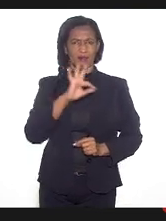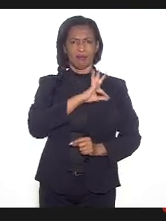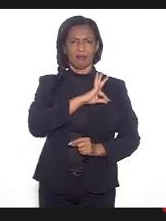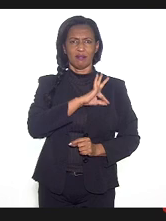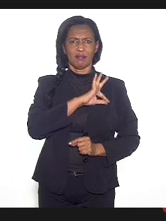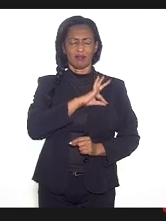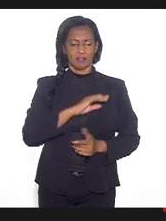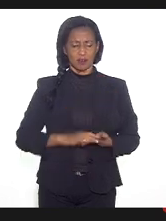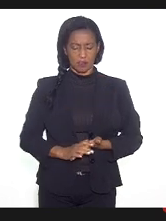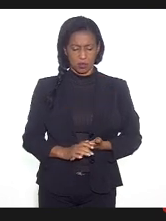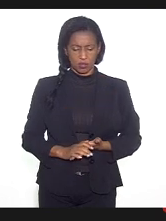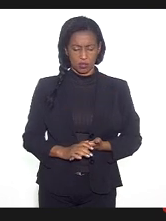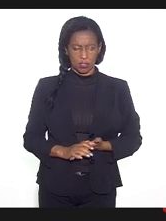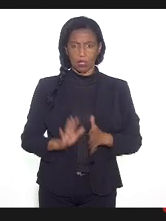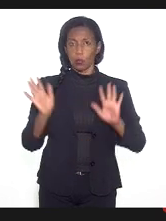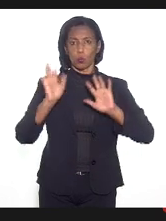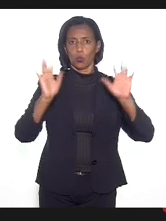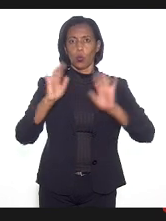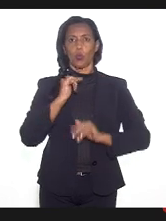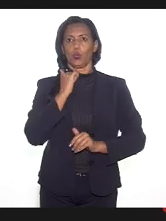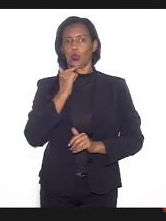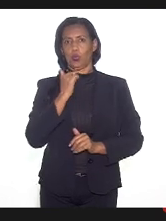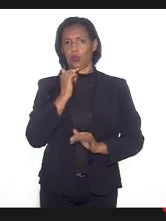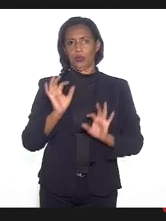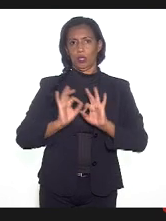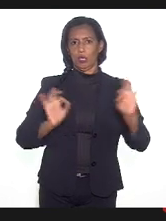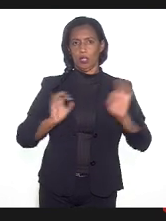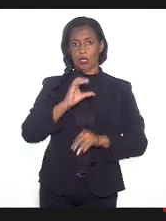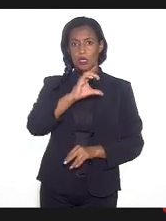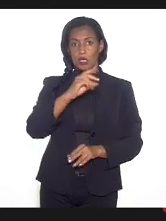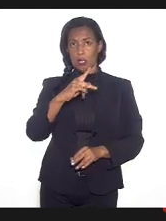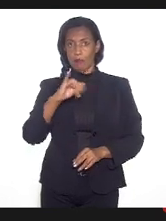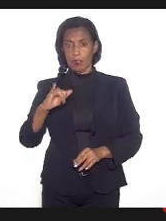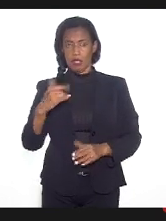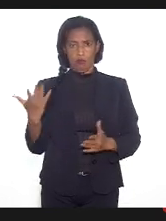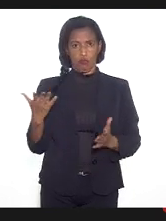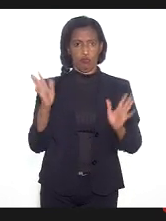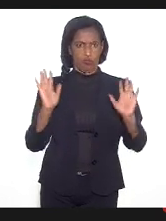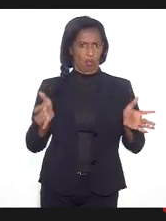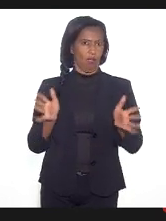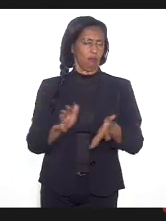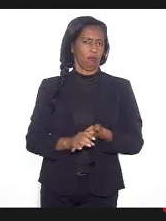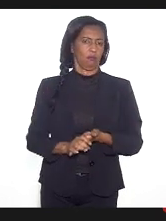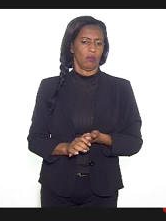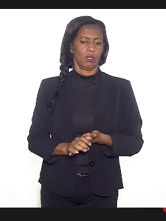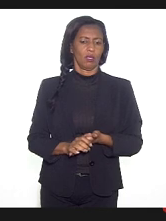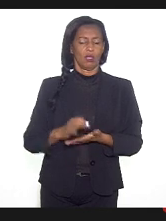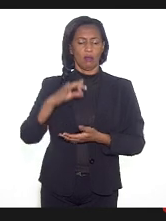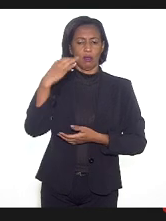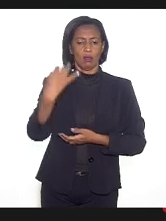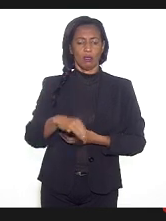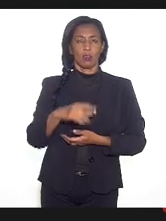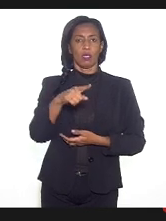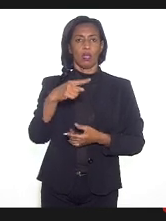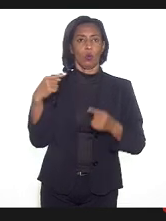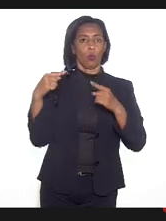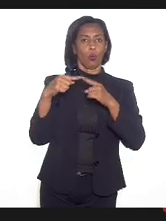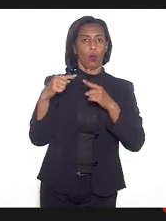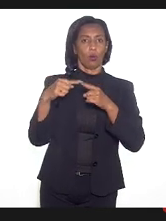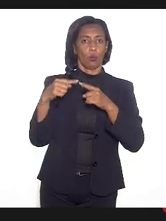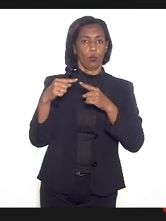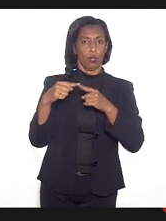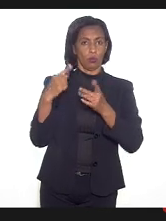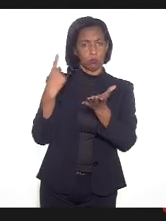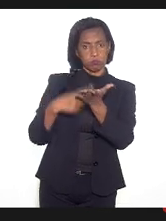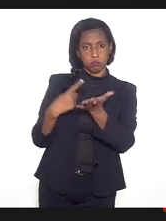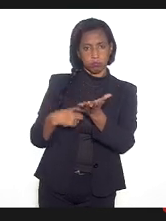um termo de ajuste de conduta, né? A ser feito logo, logo, que é exatamente o acordo de